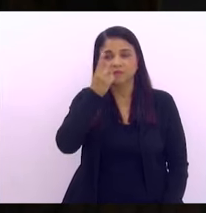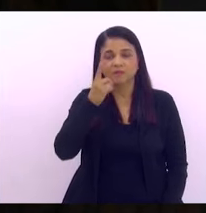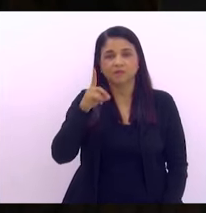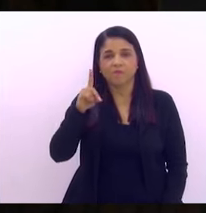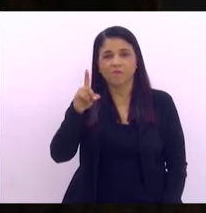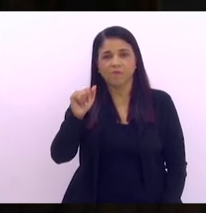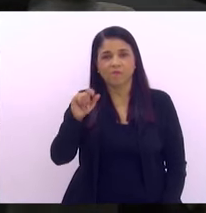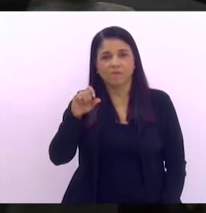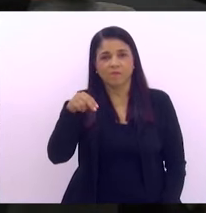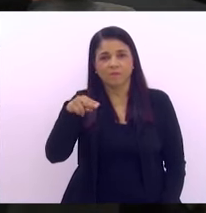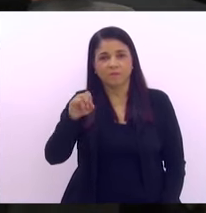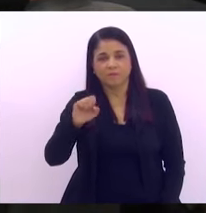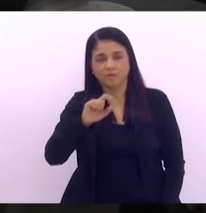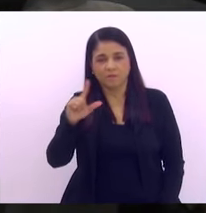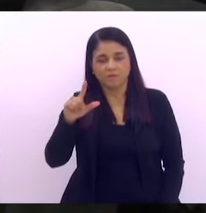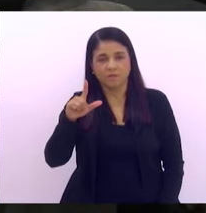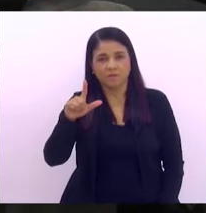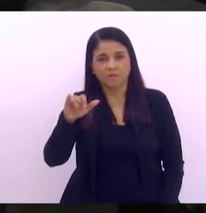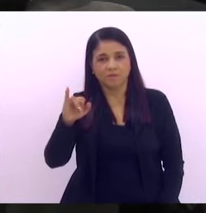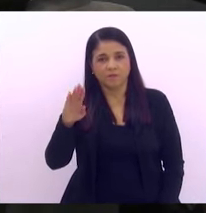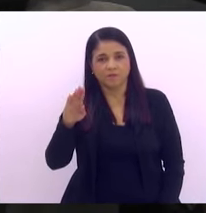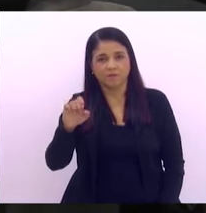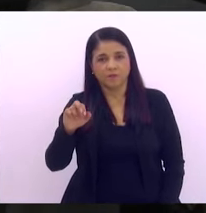Daniel Liberon.